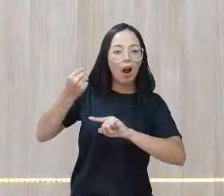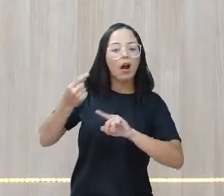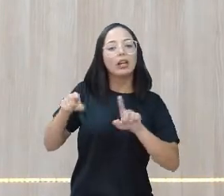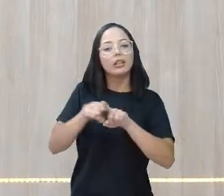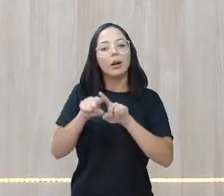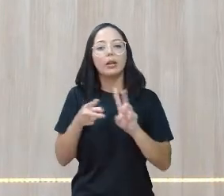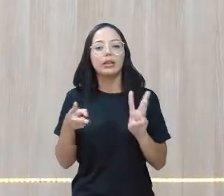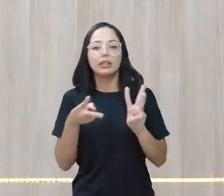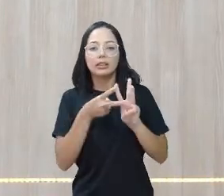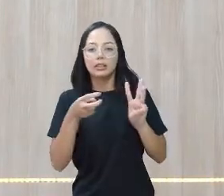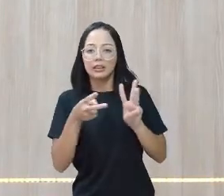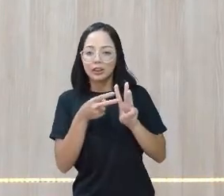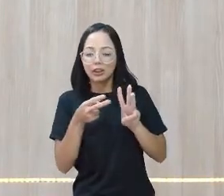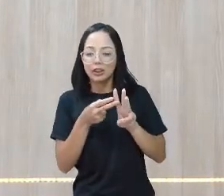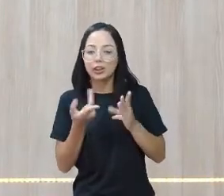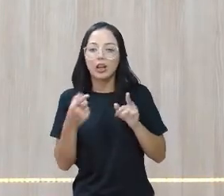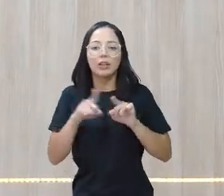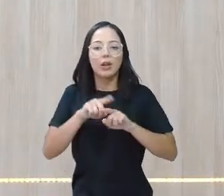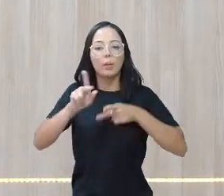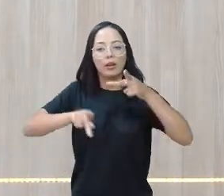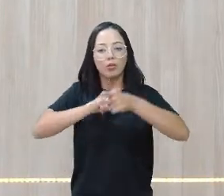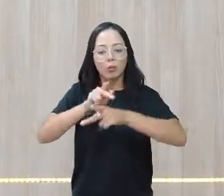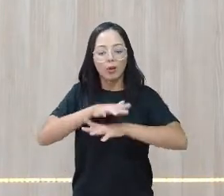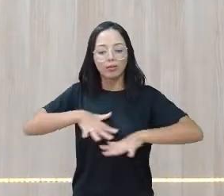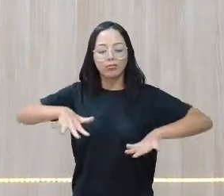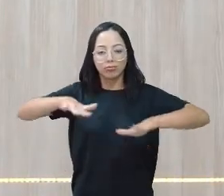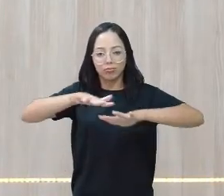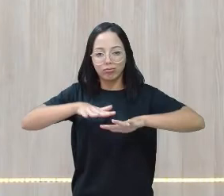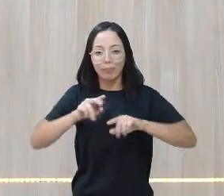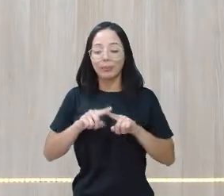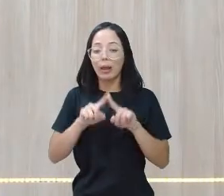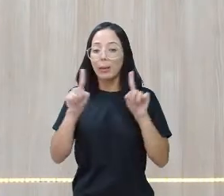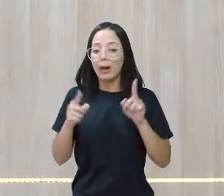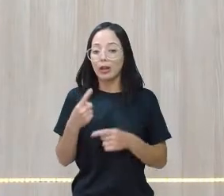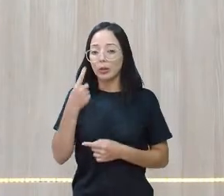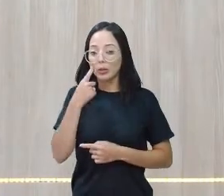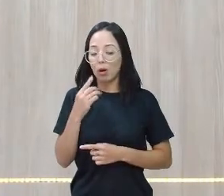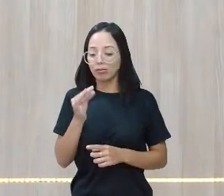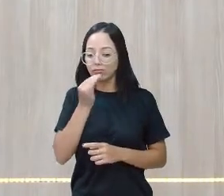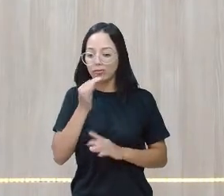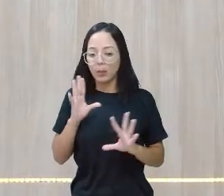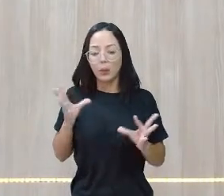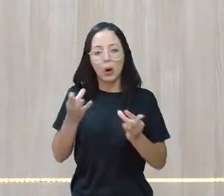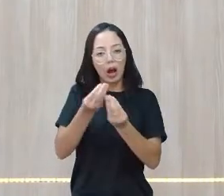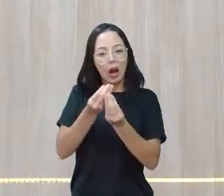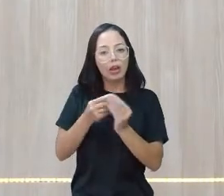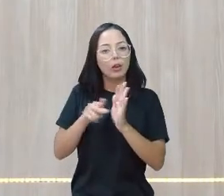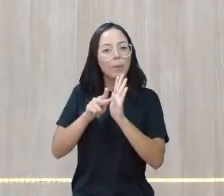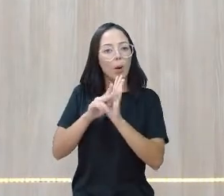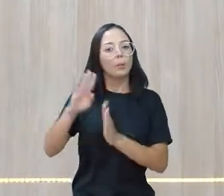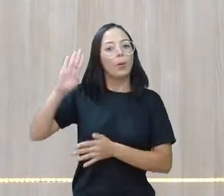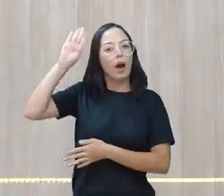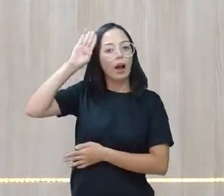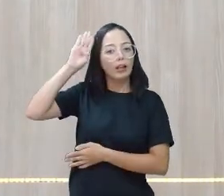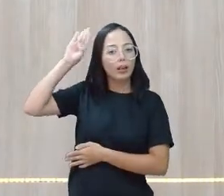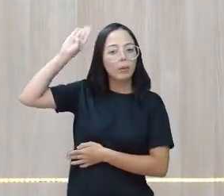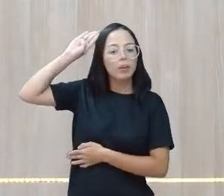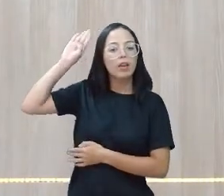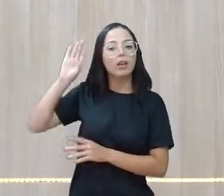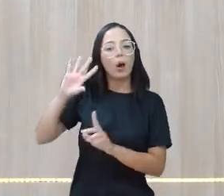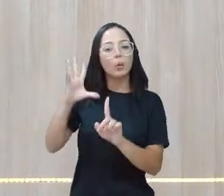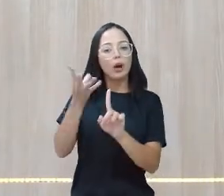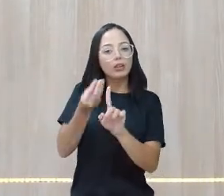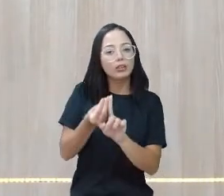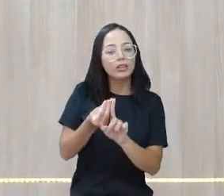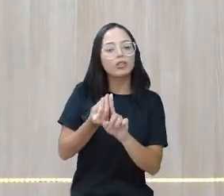nas artes mais, né, dos povos primitivos. Mas a arte, enquanto academia, né, o